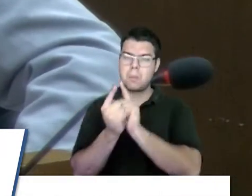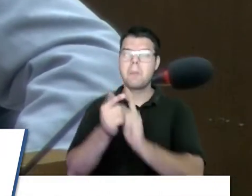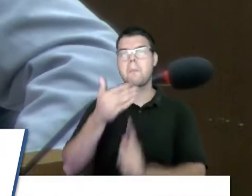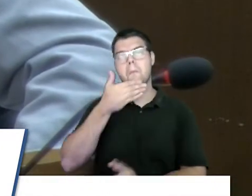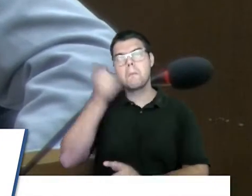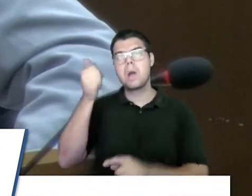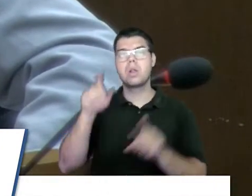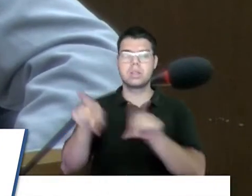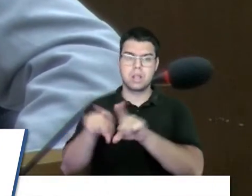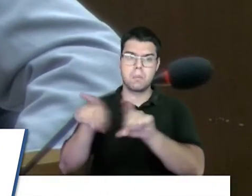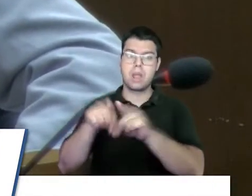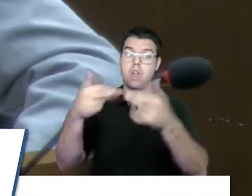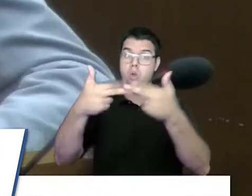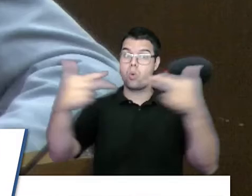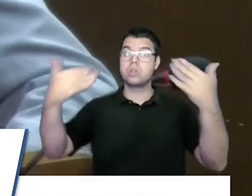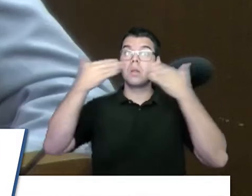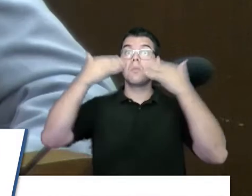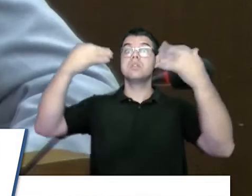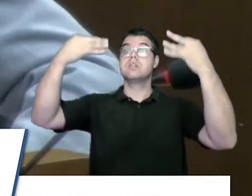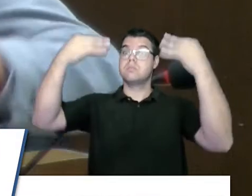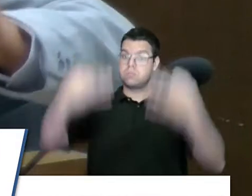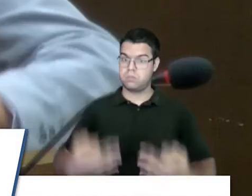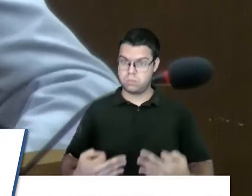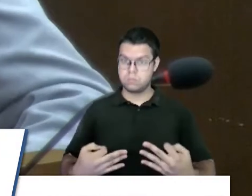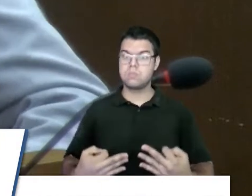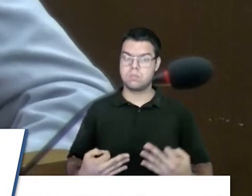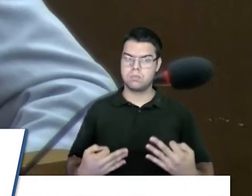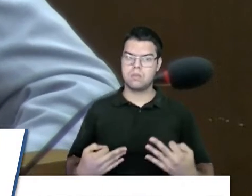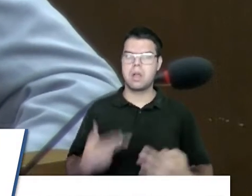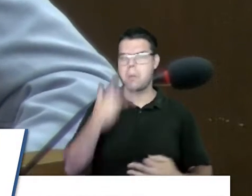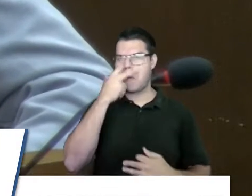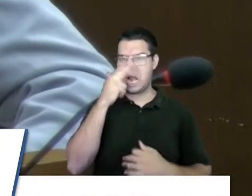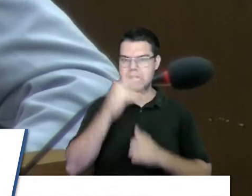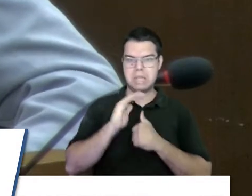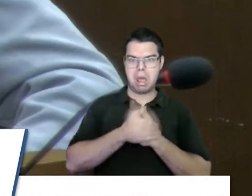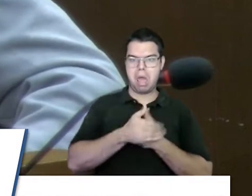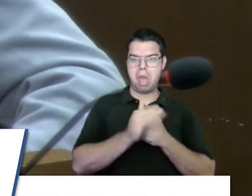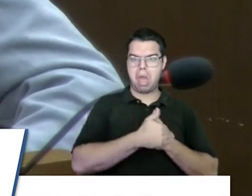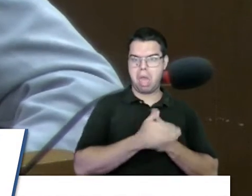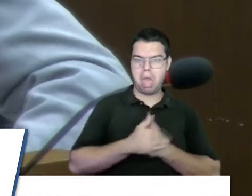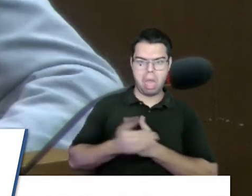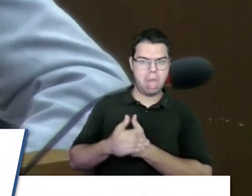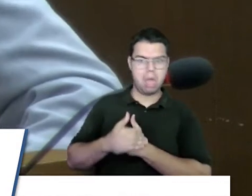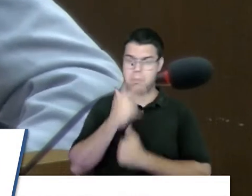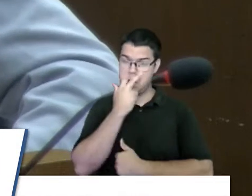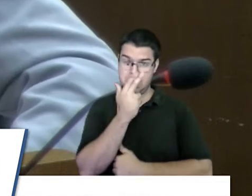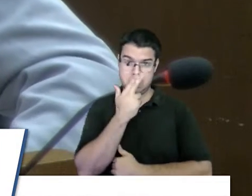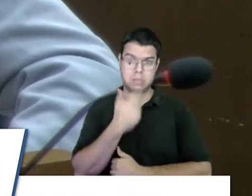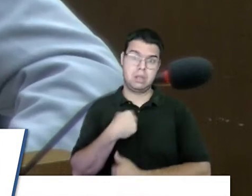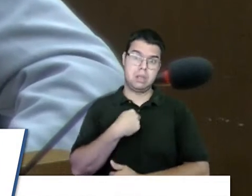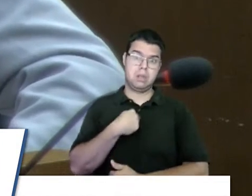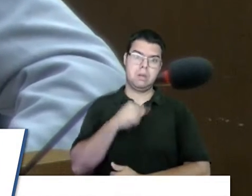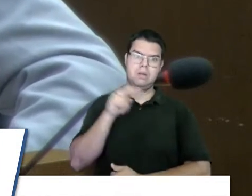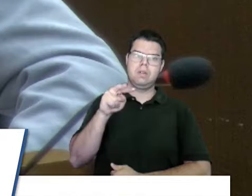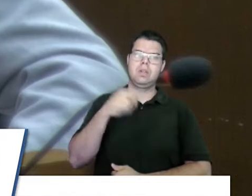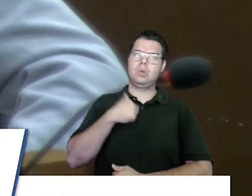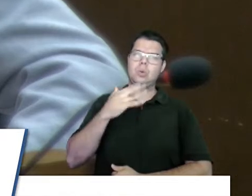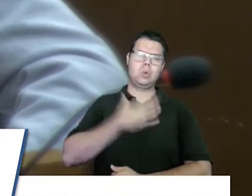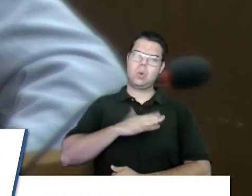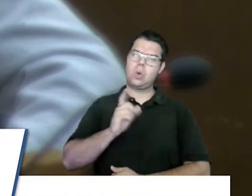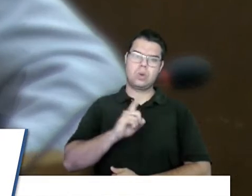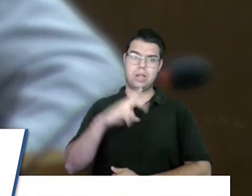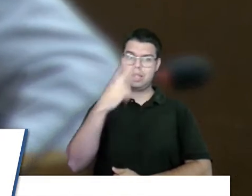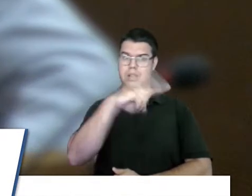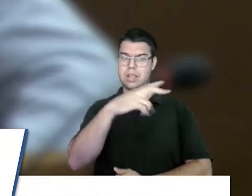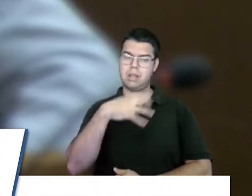mais transparentes. Elas estão assim, meio obscuras. Eu não, particularmente, não gostei do posicionamento da